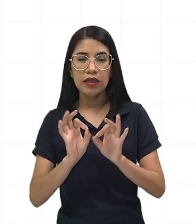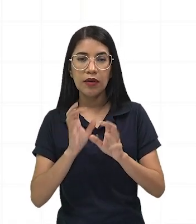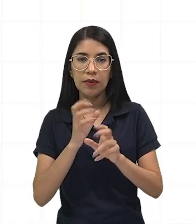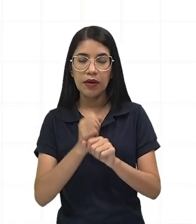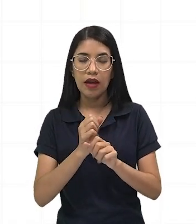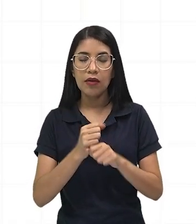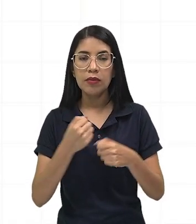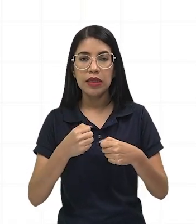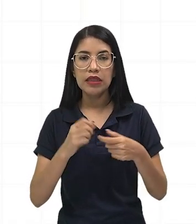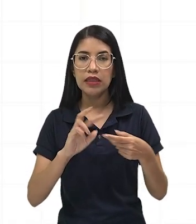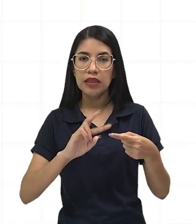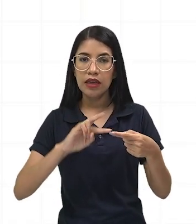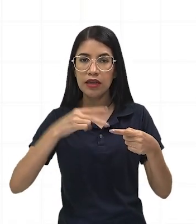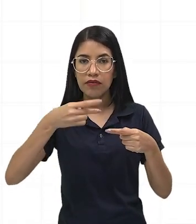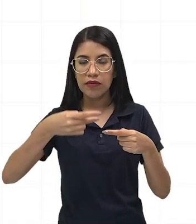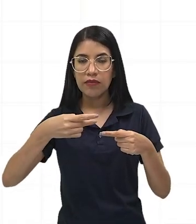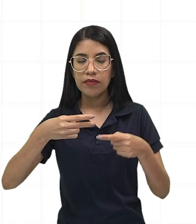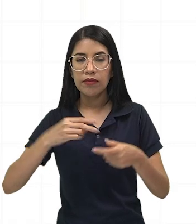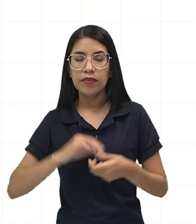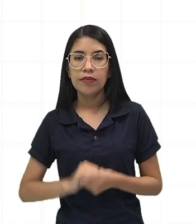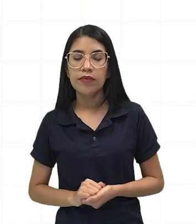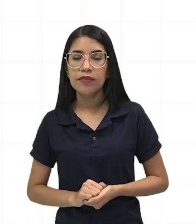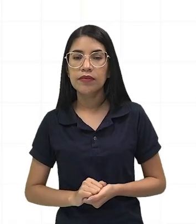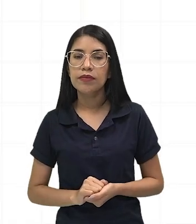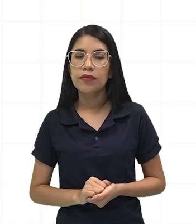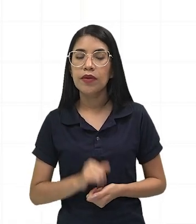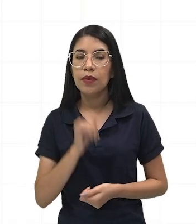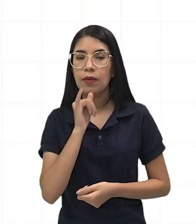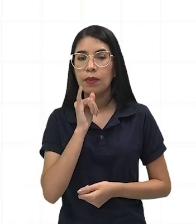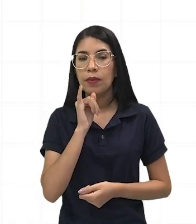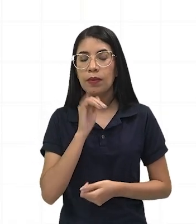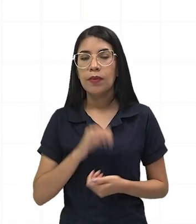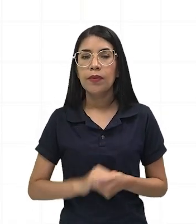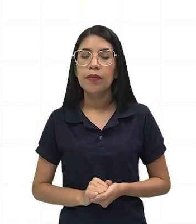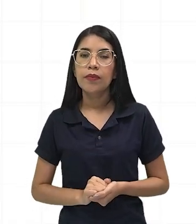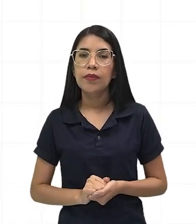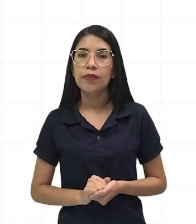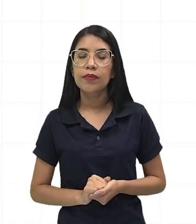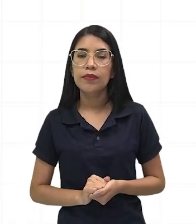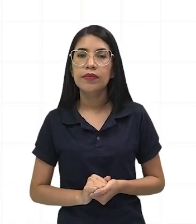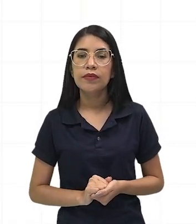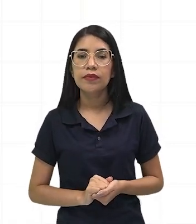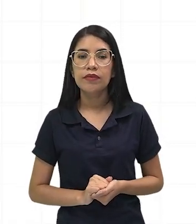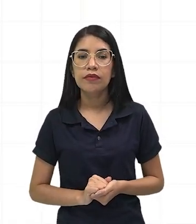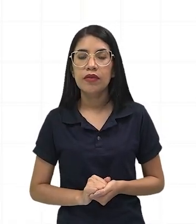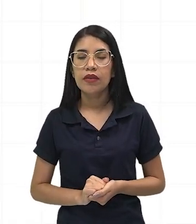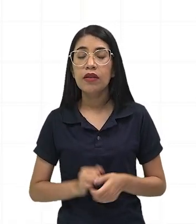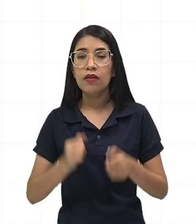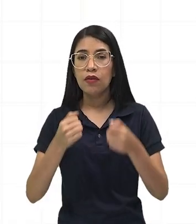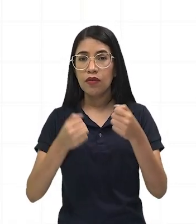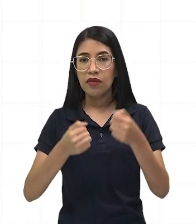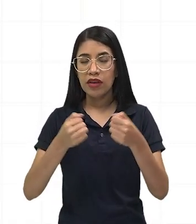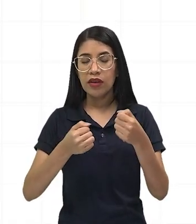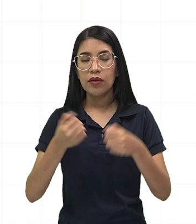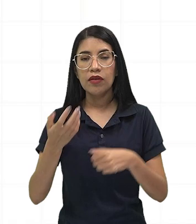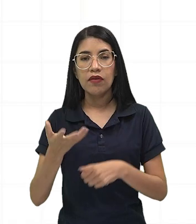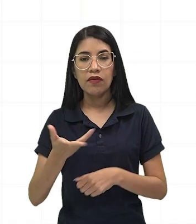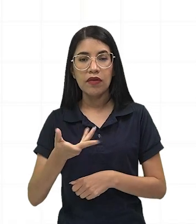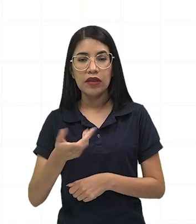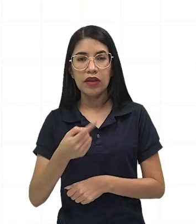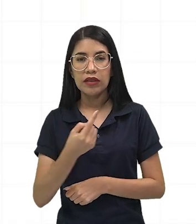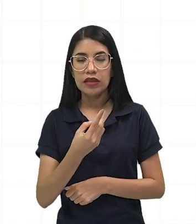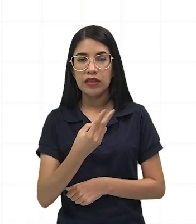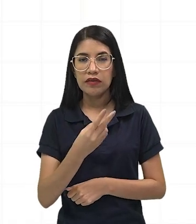que inverter. Então, vamos ver o caso aqui. Exemplo, olha. Um veículo a 120 km